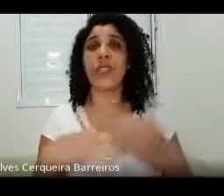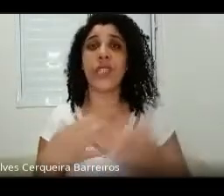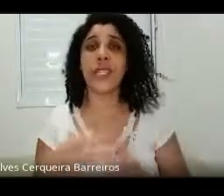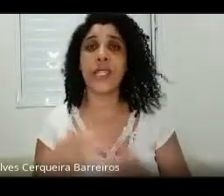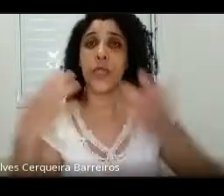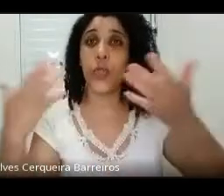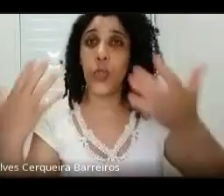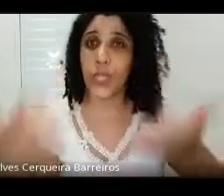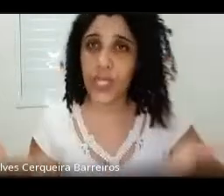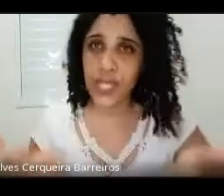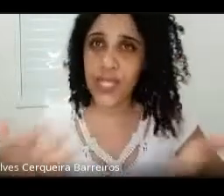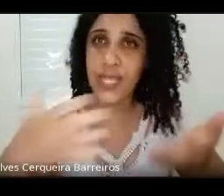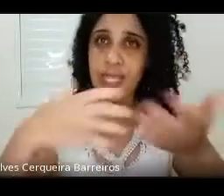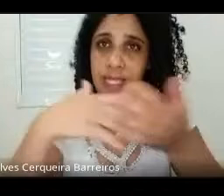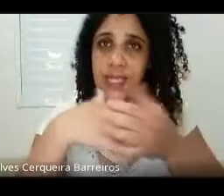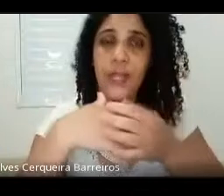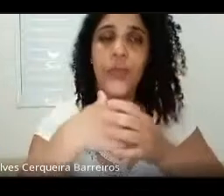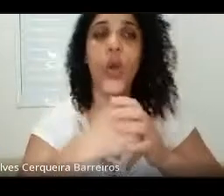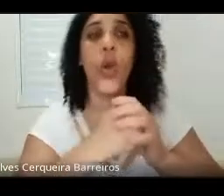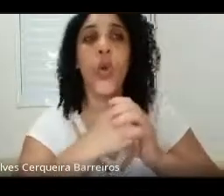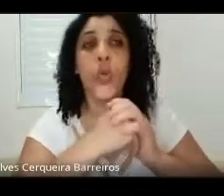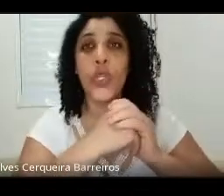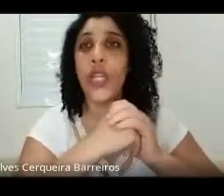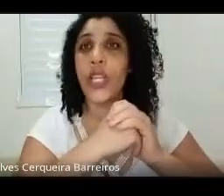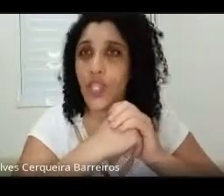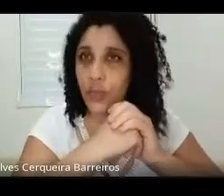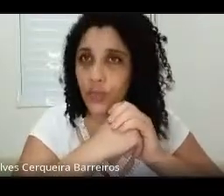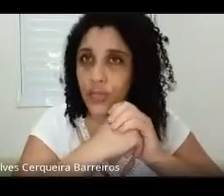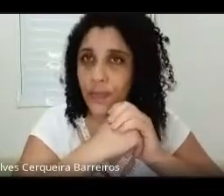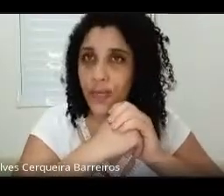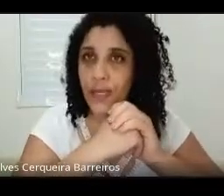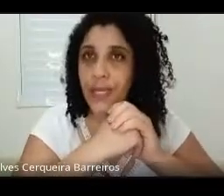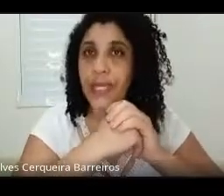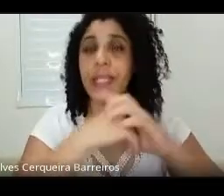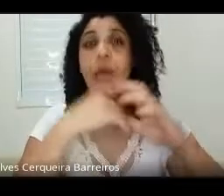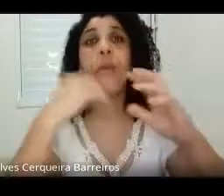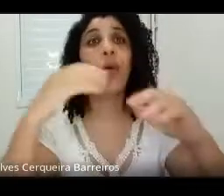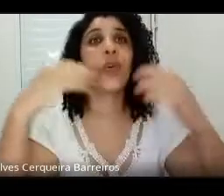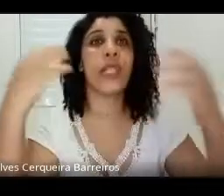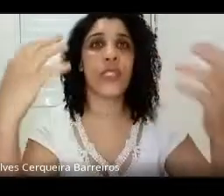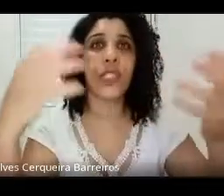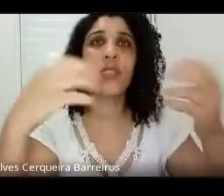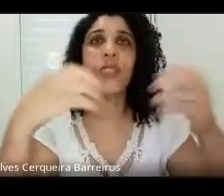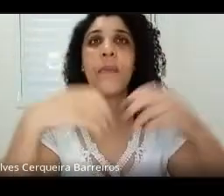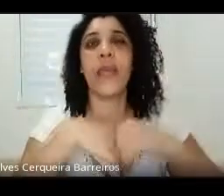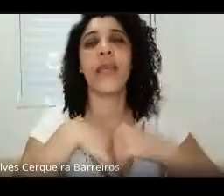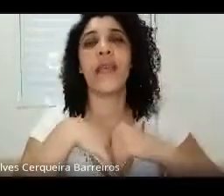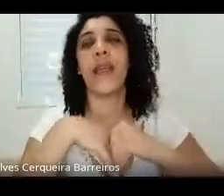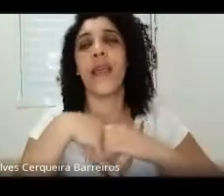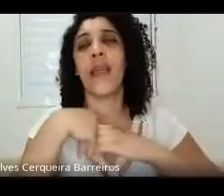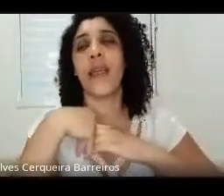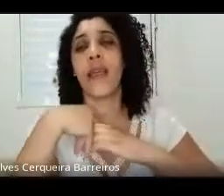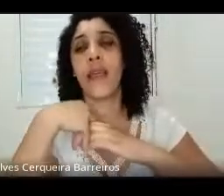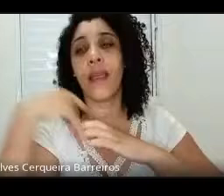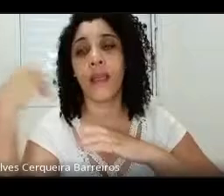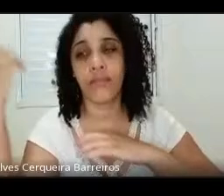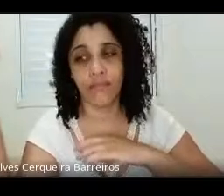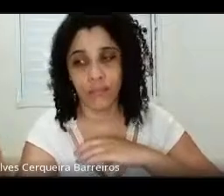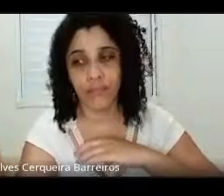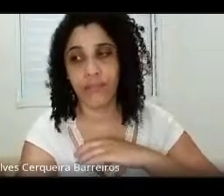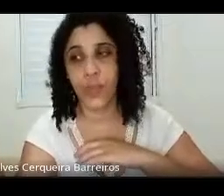nós não utilizamos durante a sinalização os conectivos. Então, por conta disso,